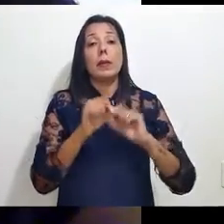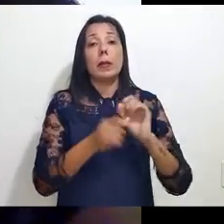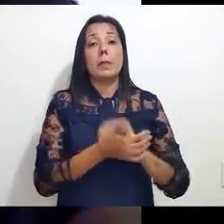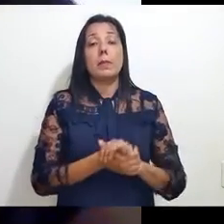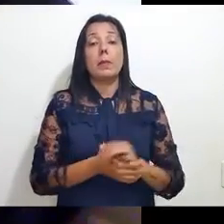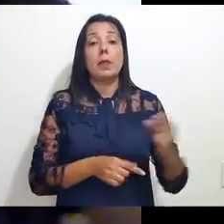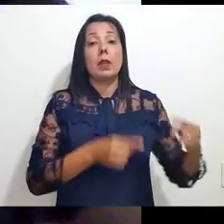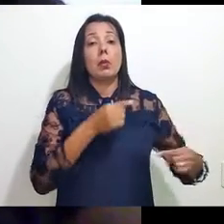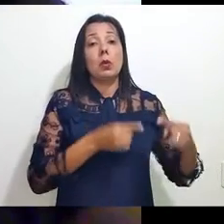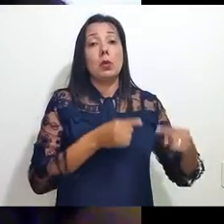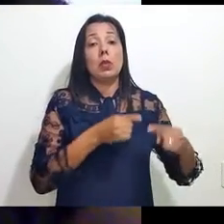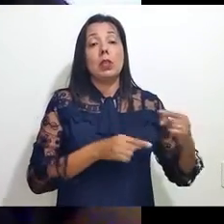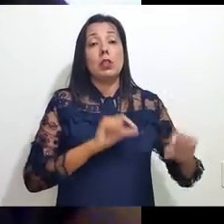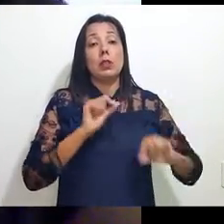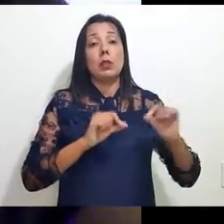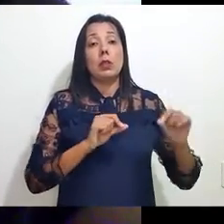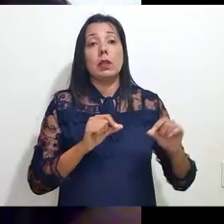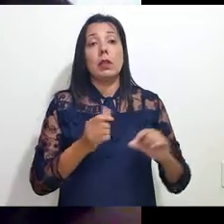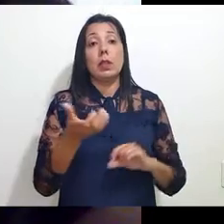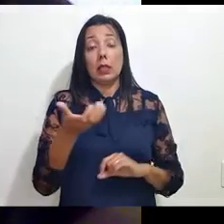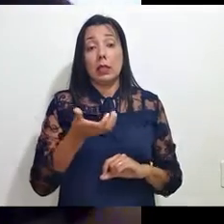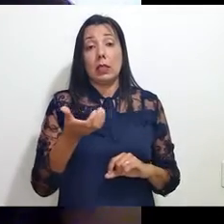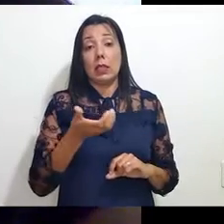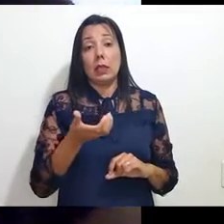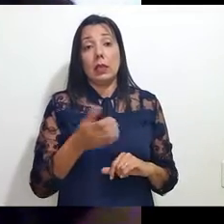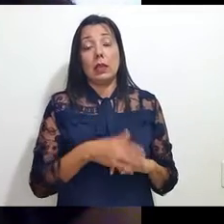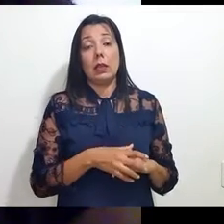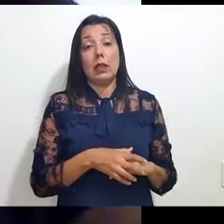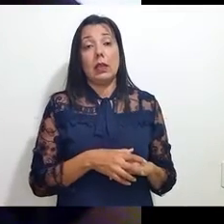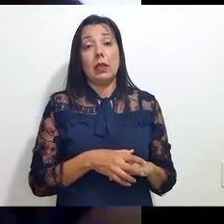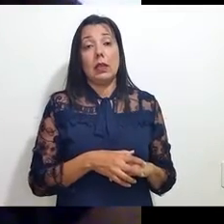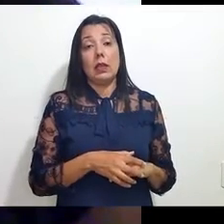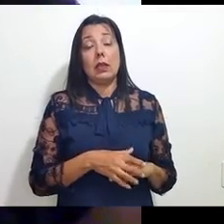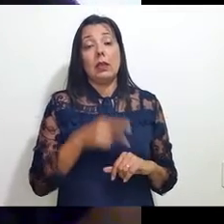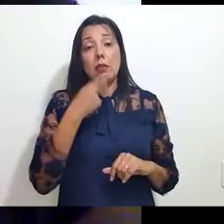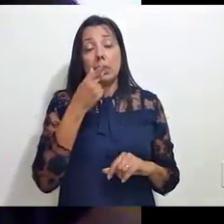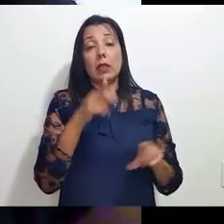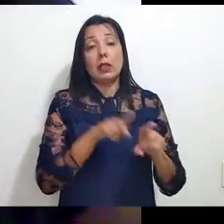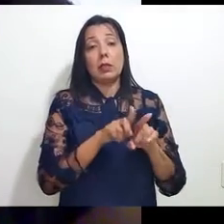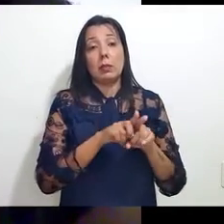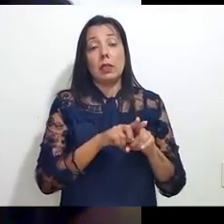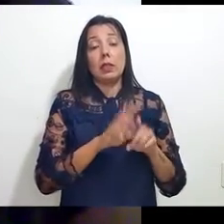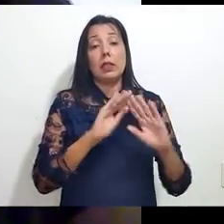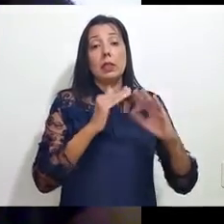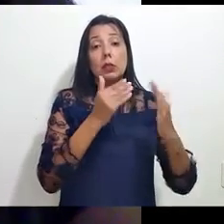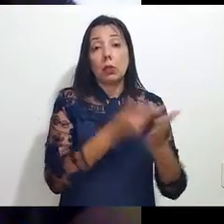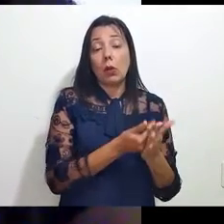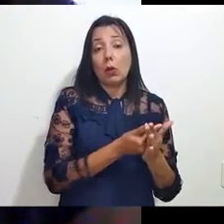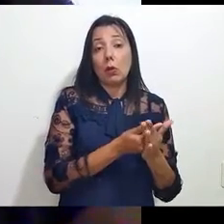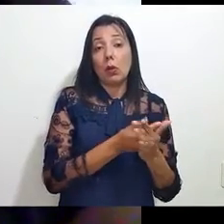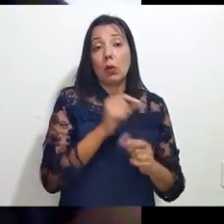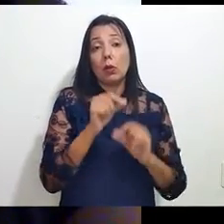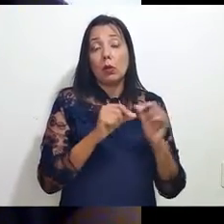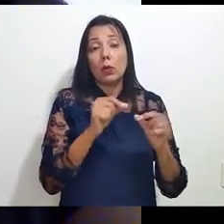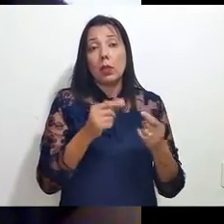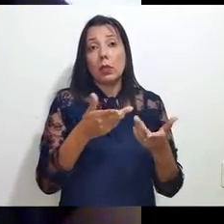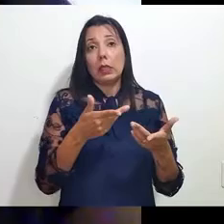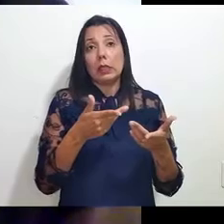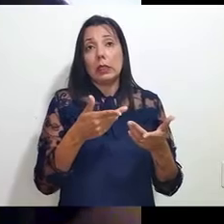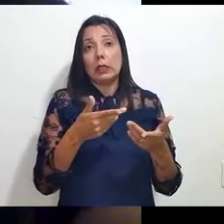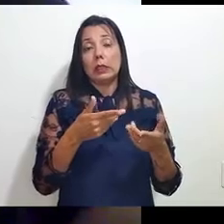opressor diante dessa postura, desse projeto de governo,